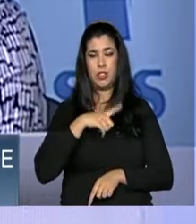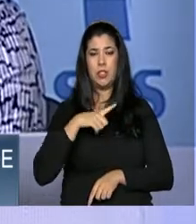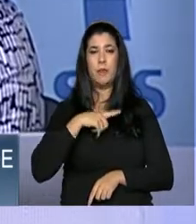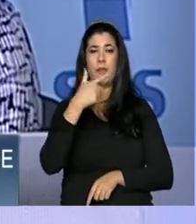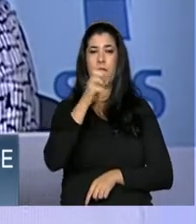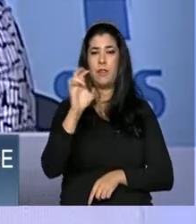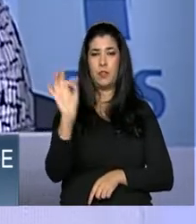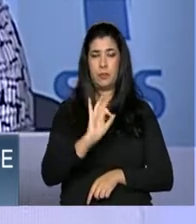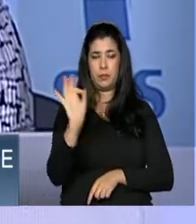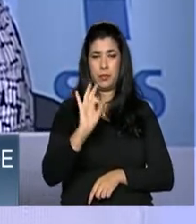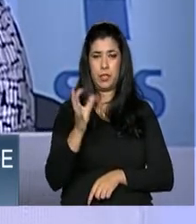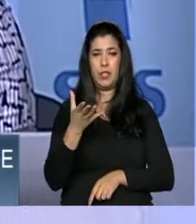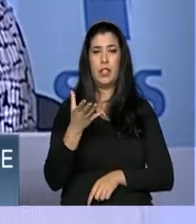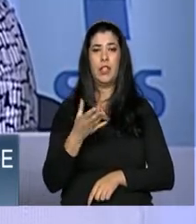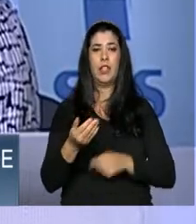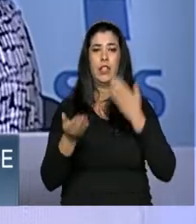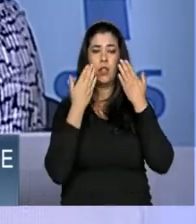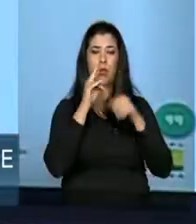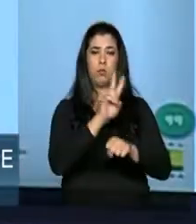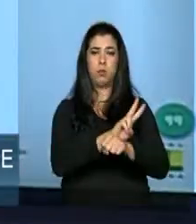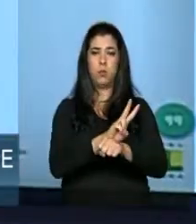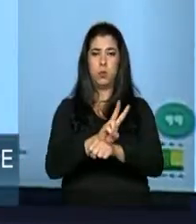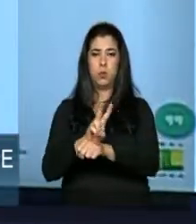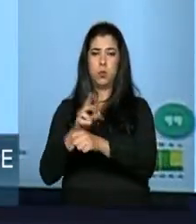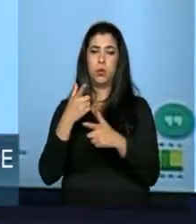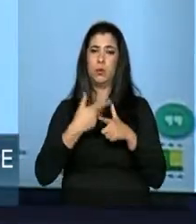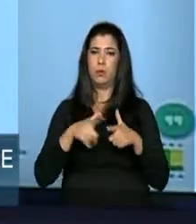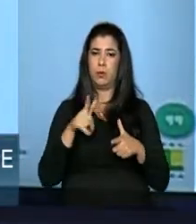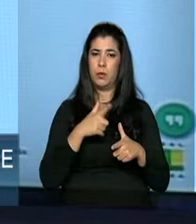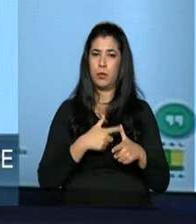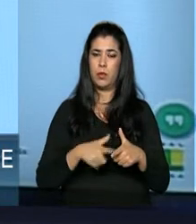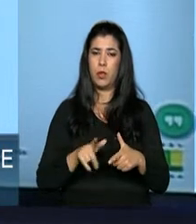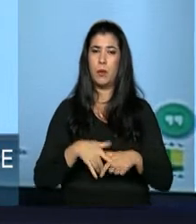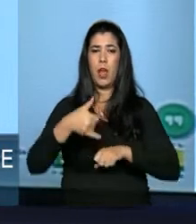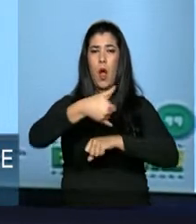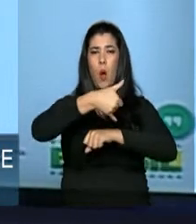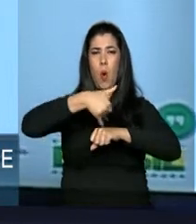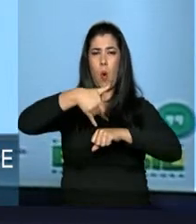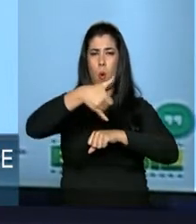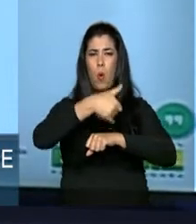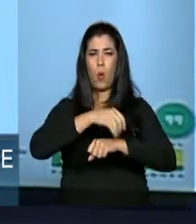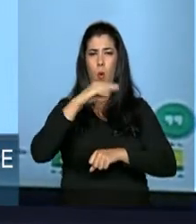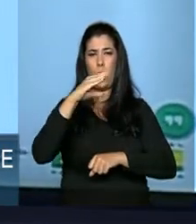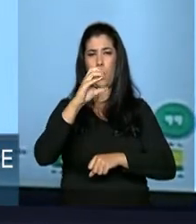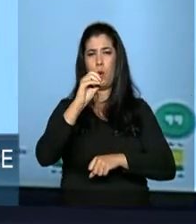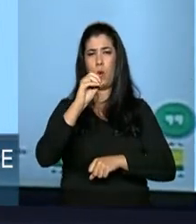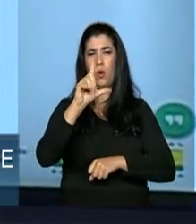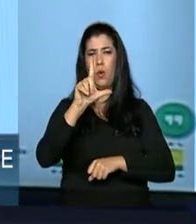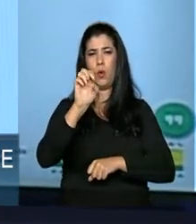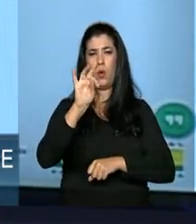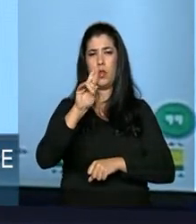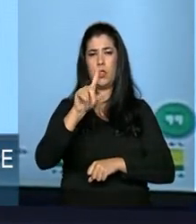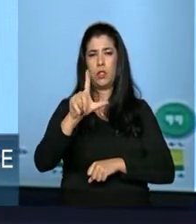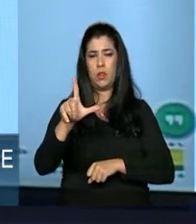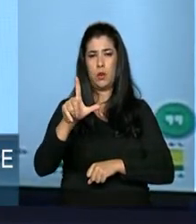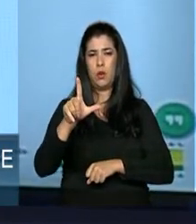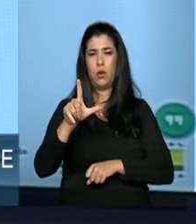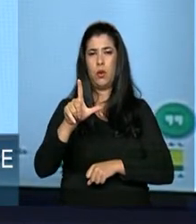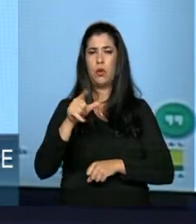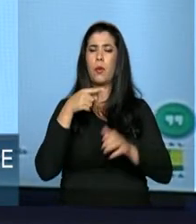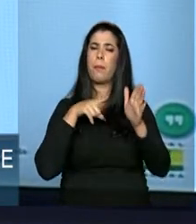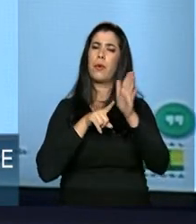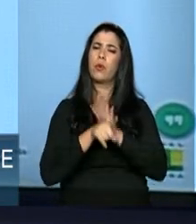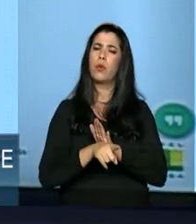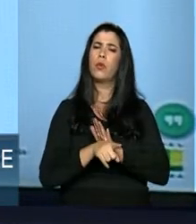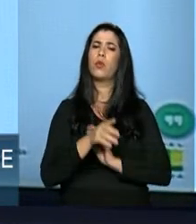que nós monitoramos, é o colesterol elevado, e aqui a pergunta é se algum médico já lhe disse que o